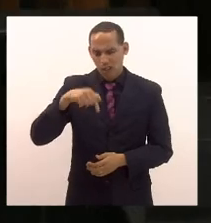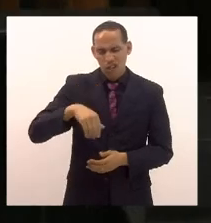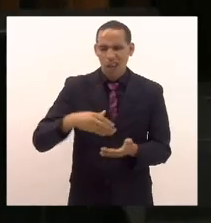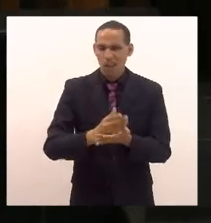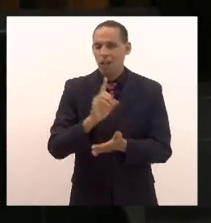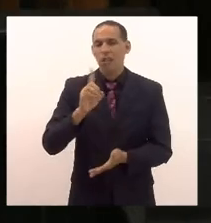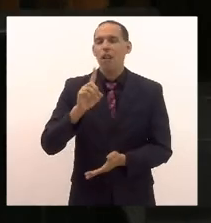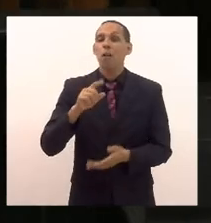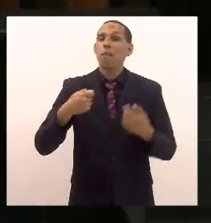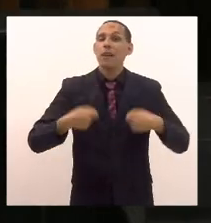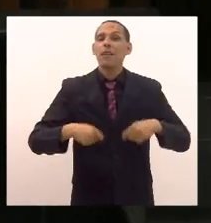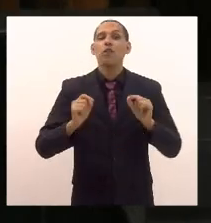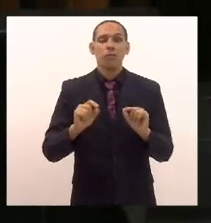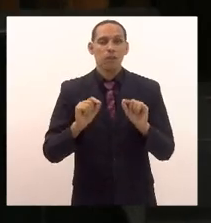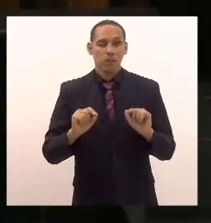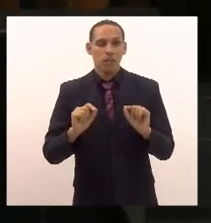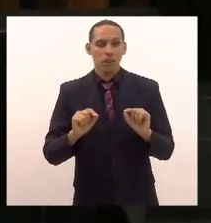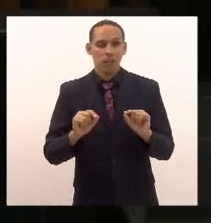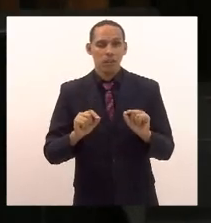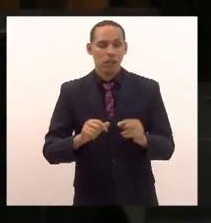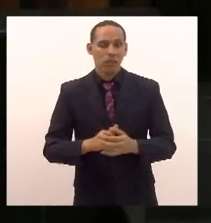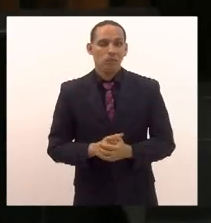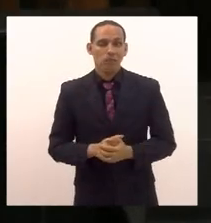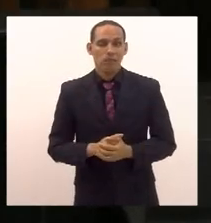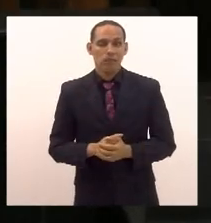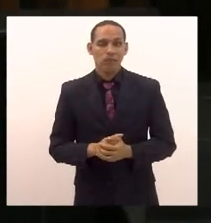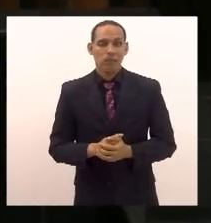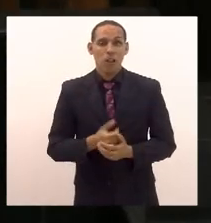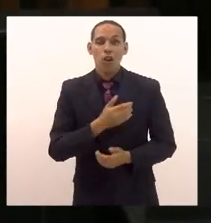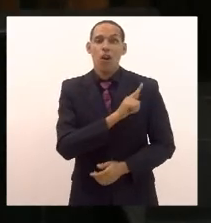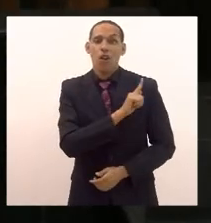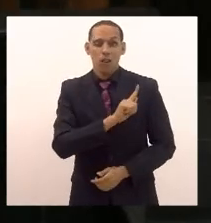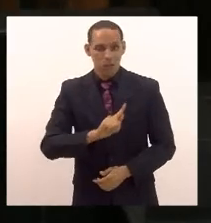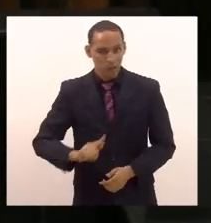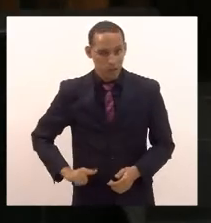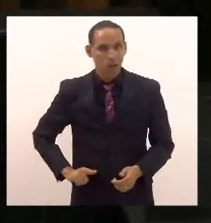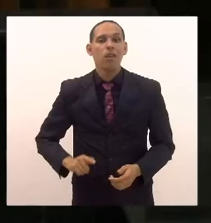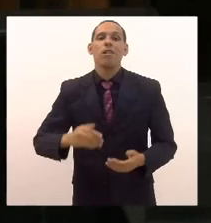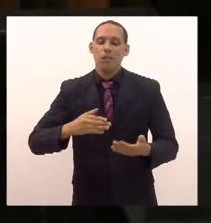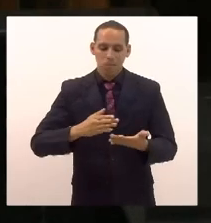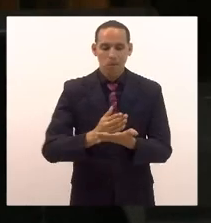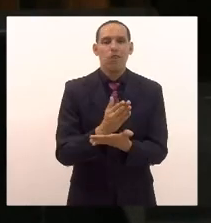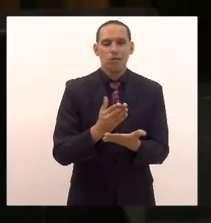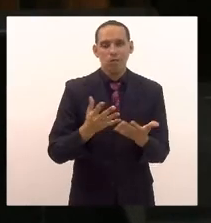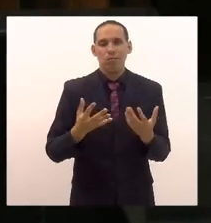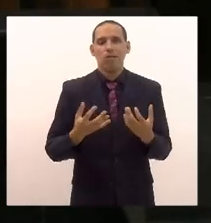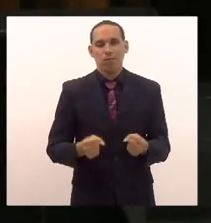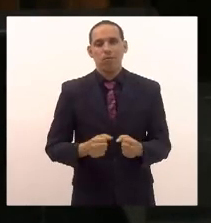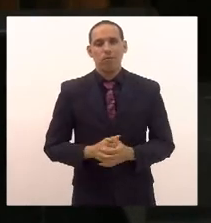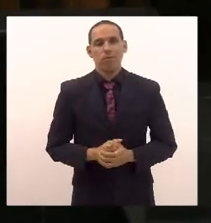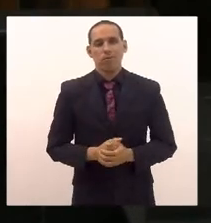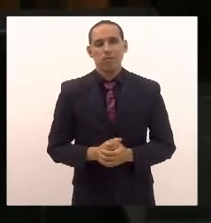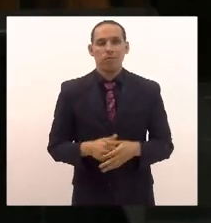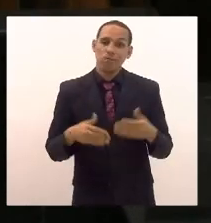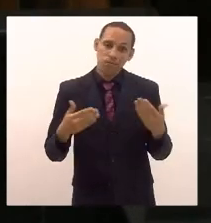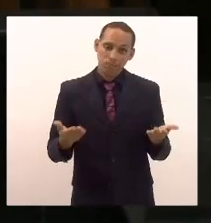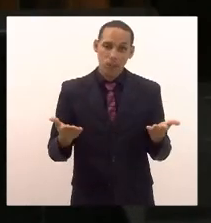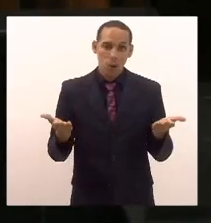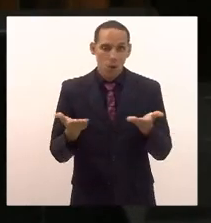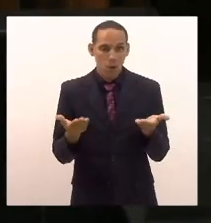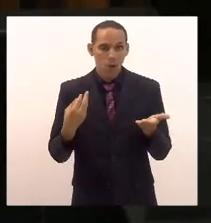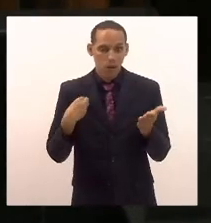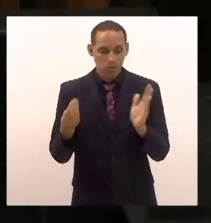que não é até a sanção do governador como essa questão coloquei também